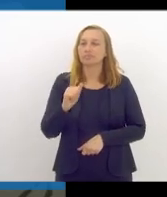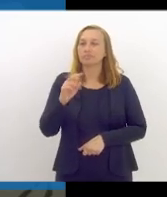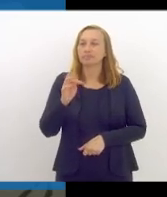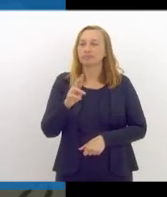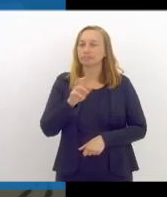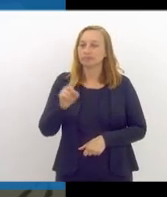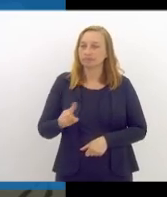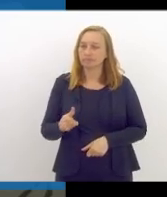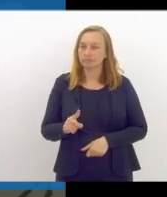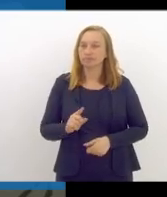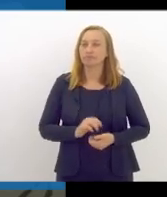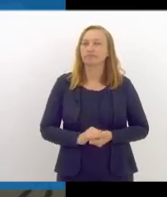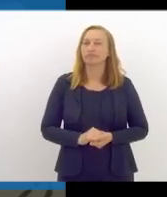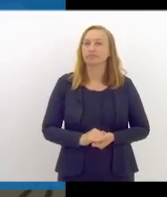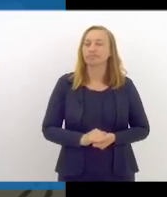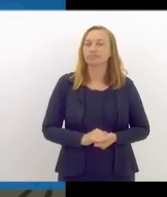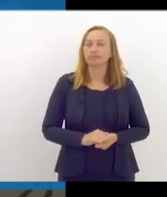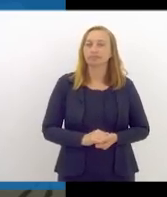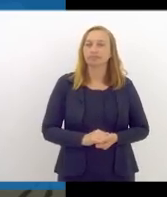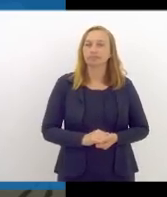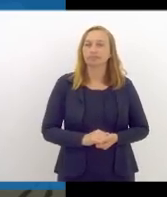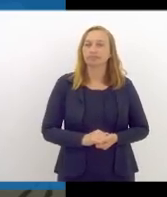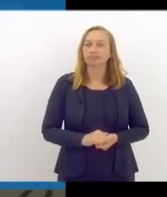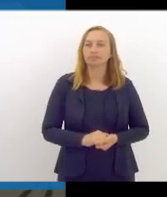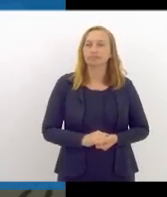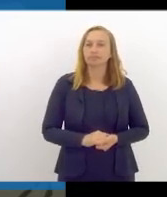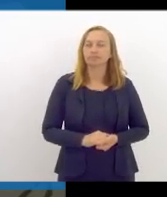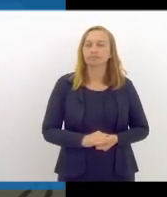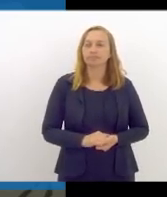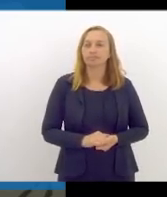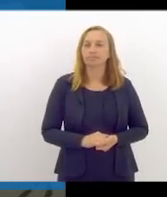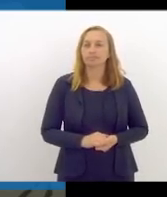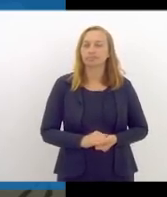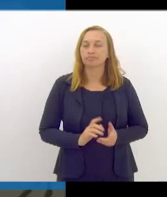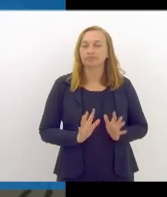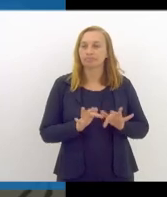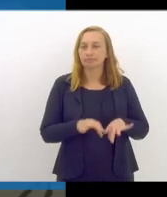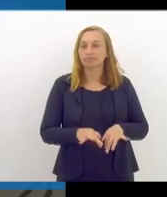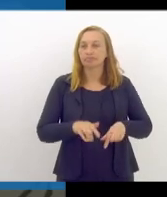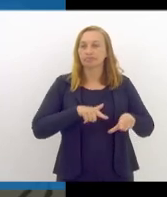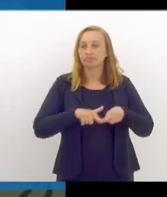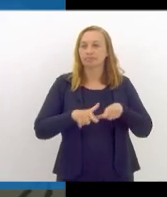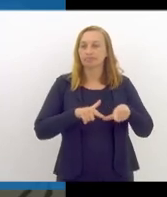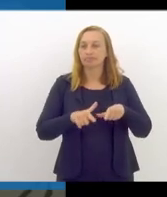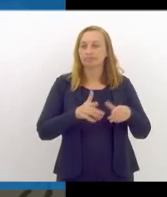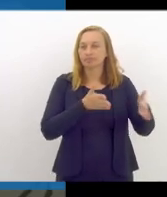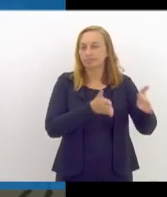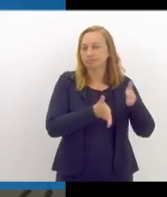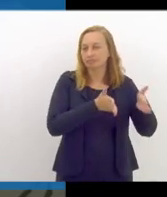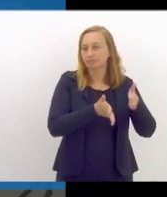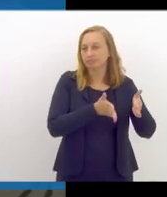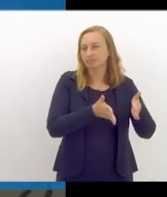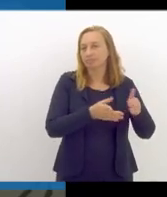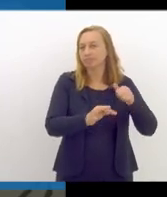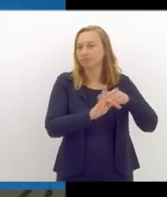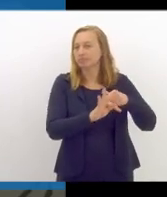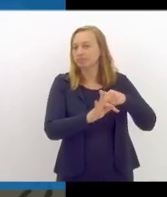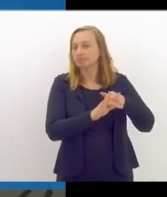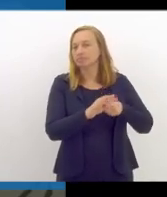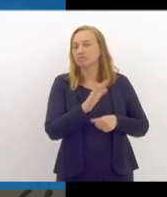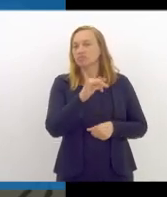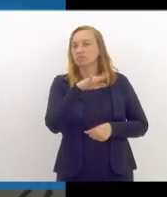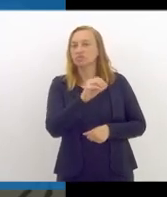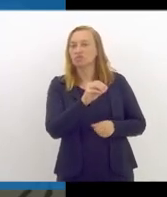estamos aqui fazendo o cumprimento de uma Etapa desse trabalho né a parte técnica o Fábio